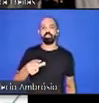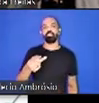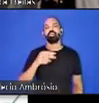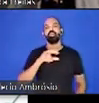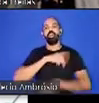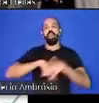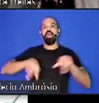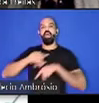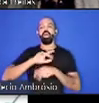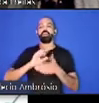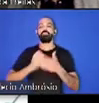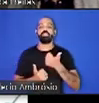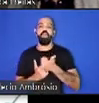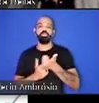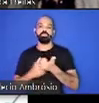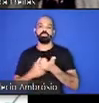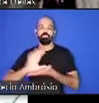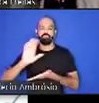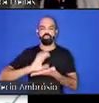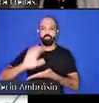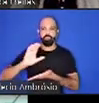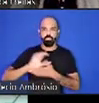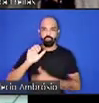Fundação Alexander von Humboldt.